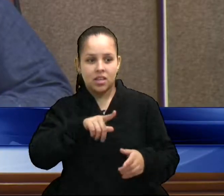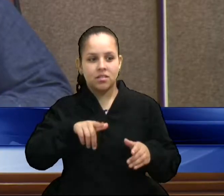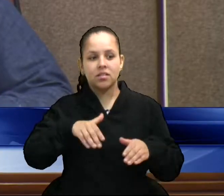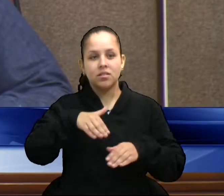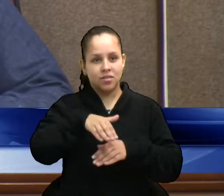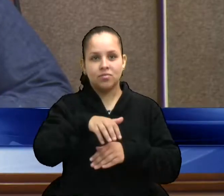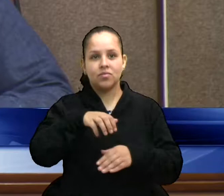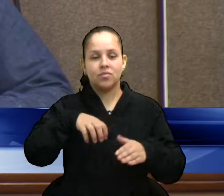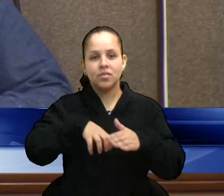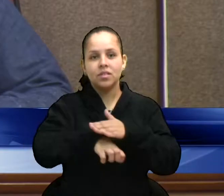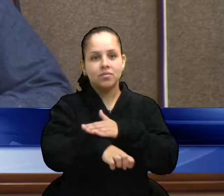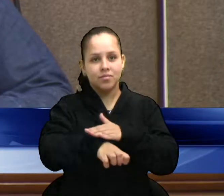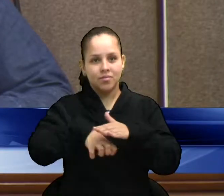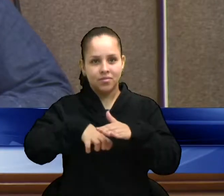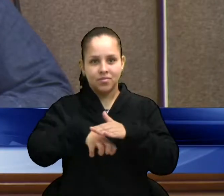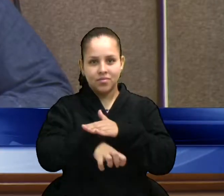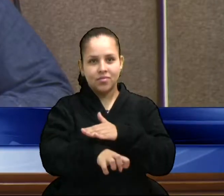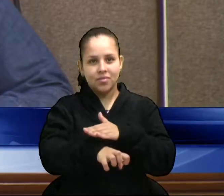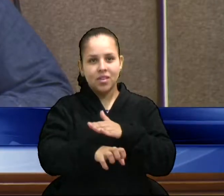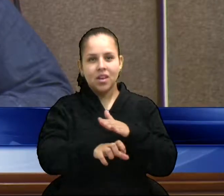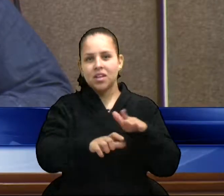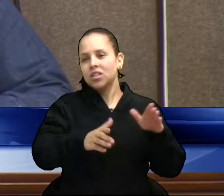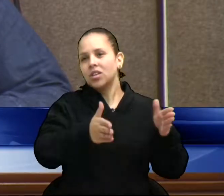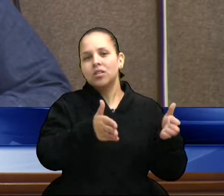forma, afigura-se